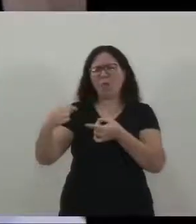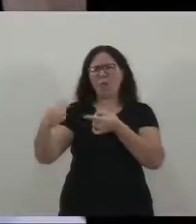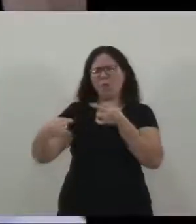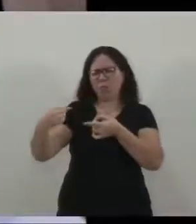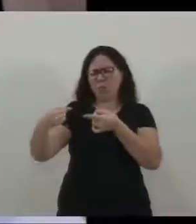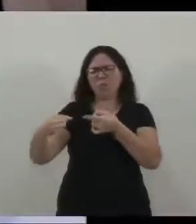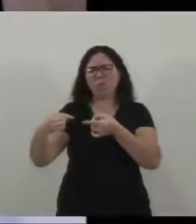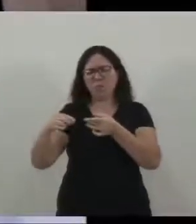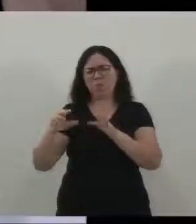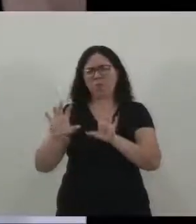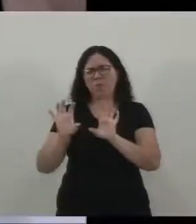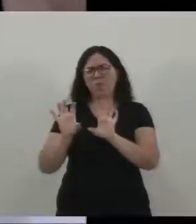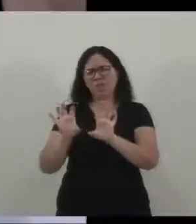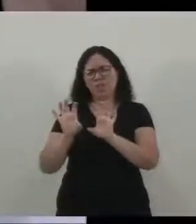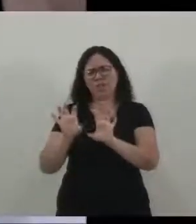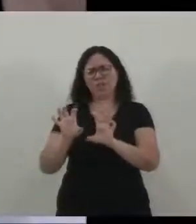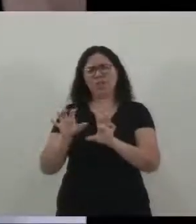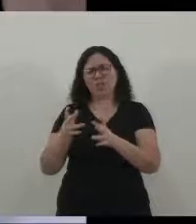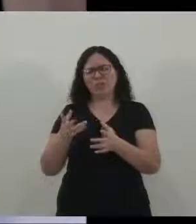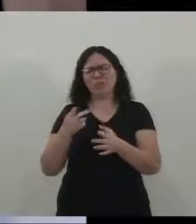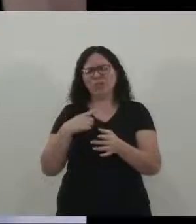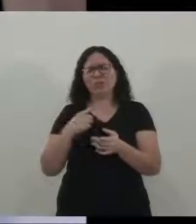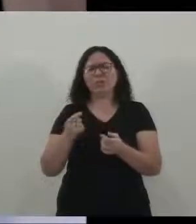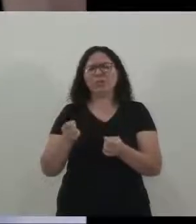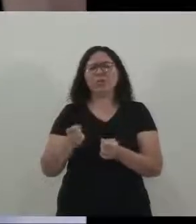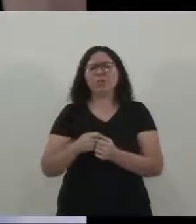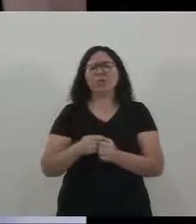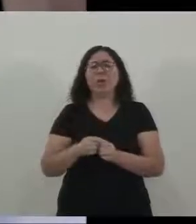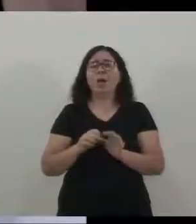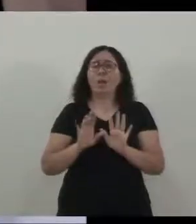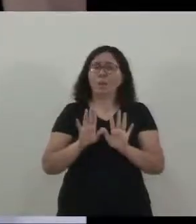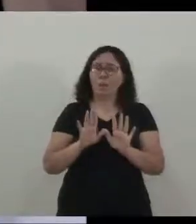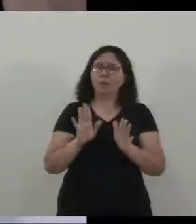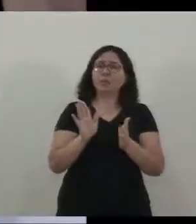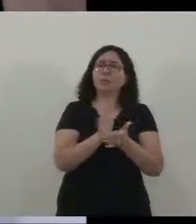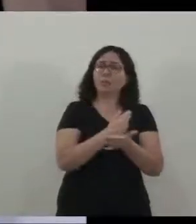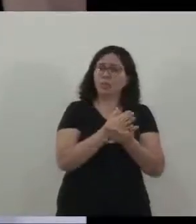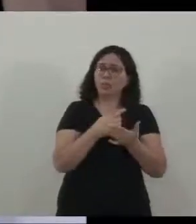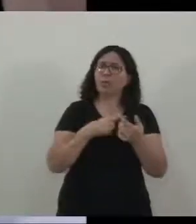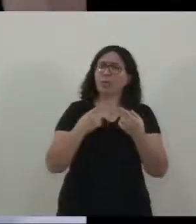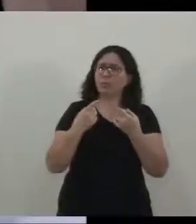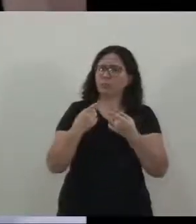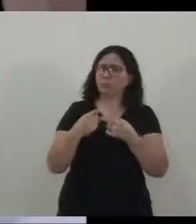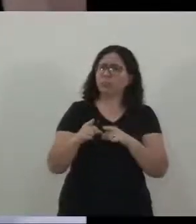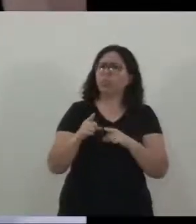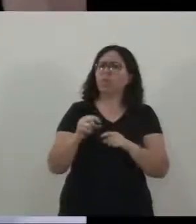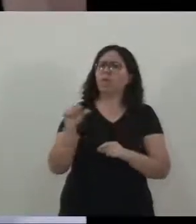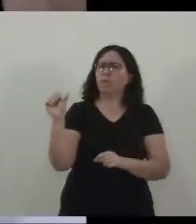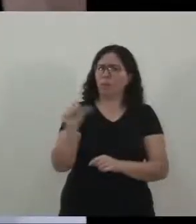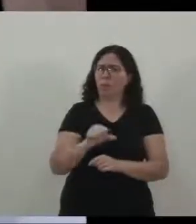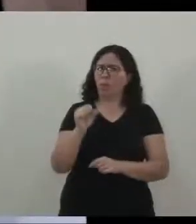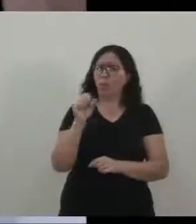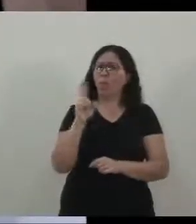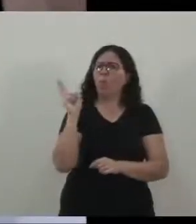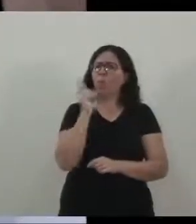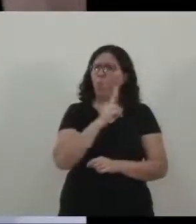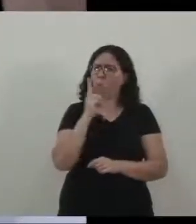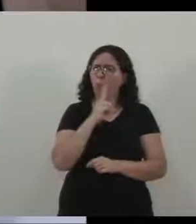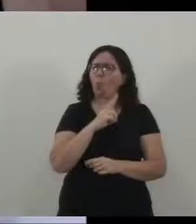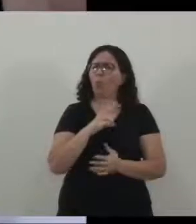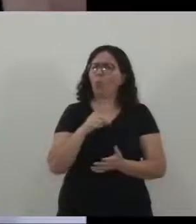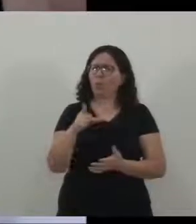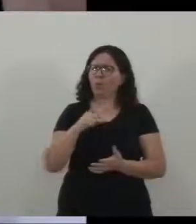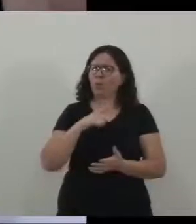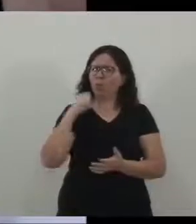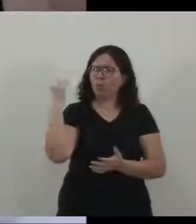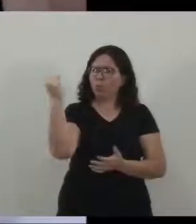que acho que são facilmente refutáveis, mas há afirmações criminosas ali, né? Ou seja, porque se afirma um